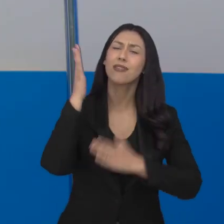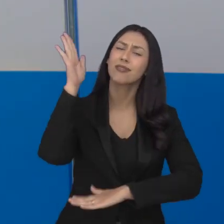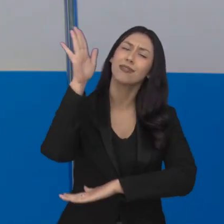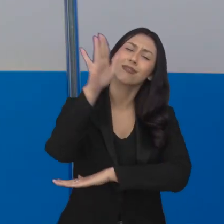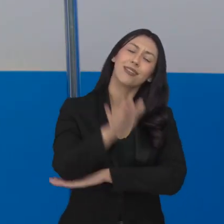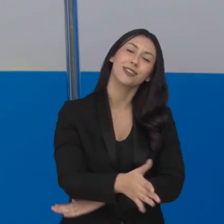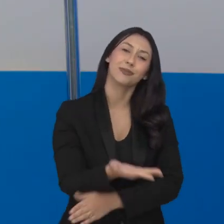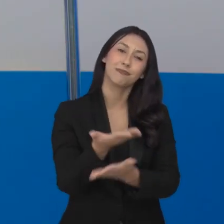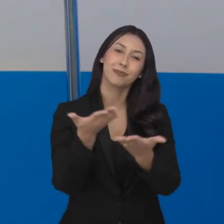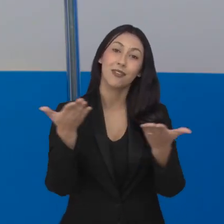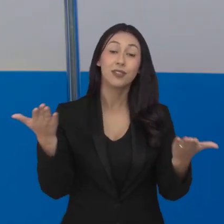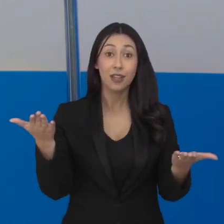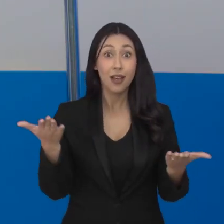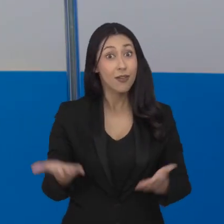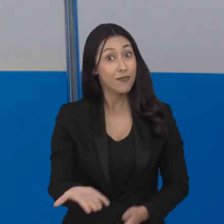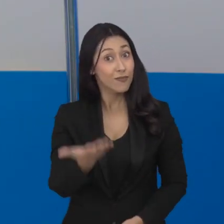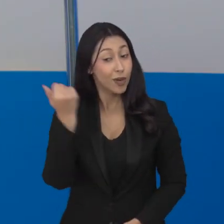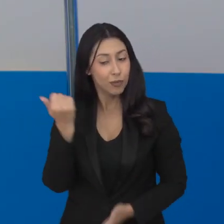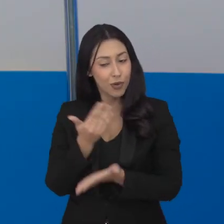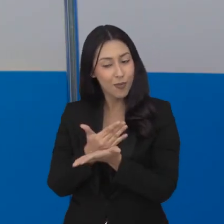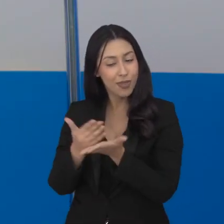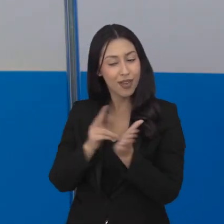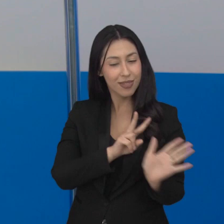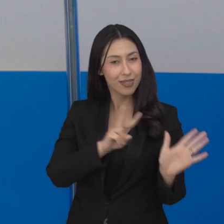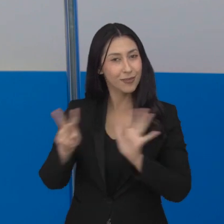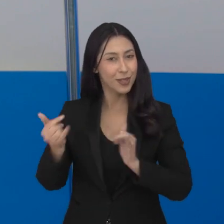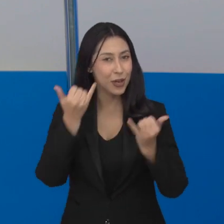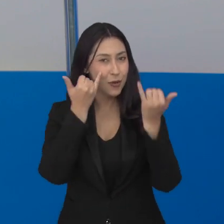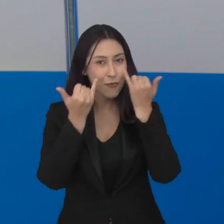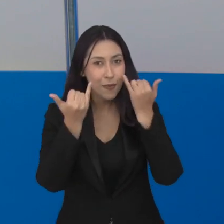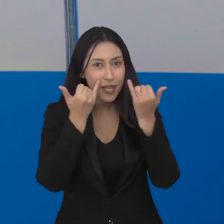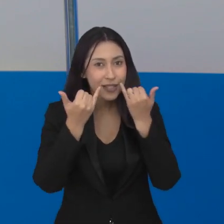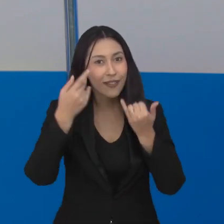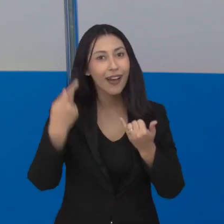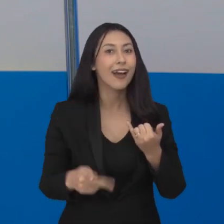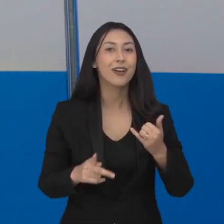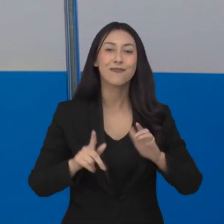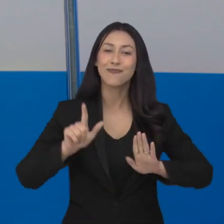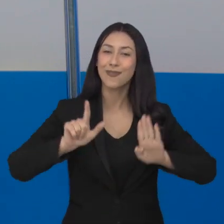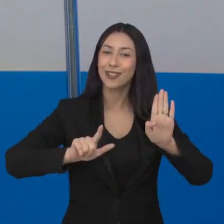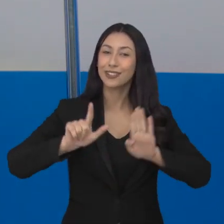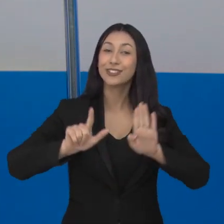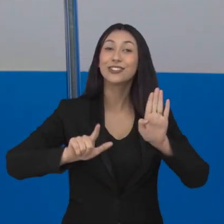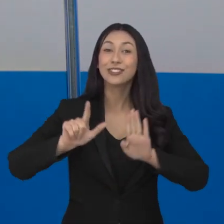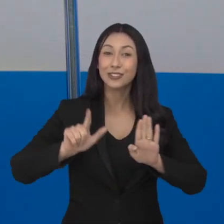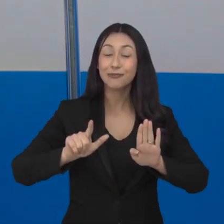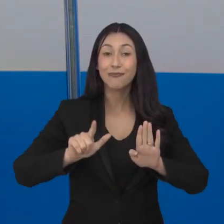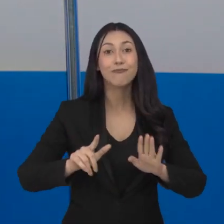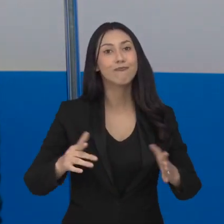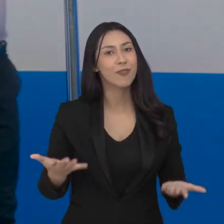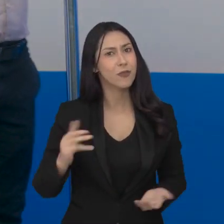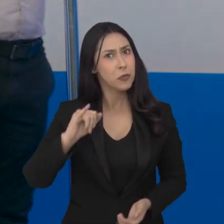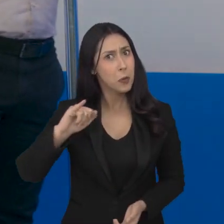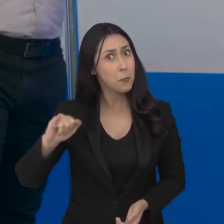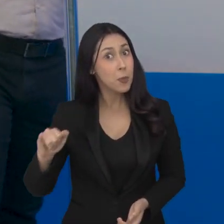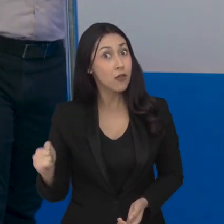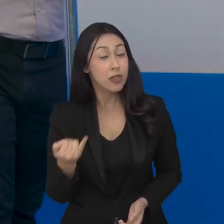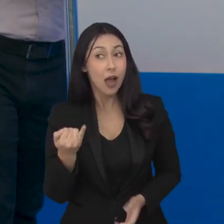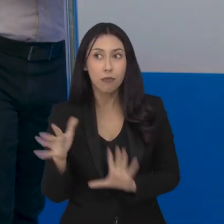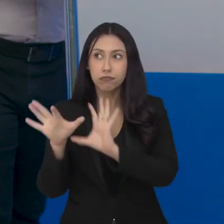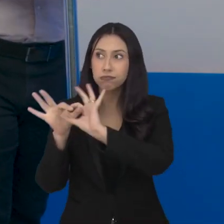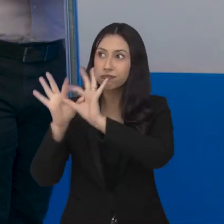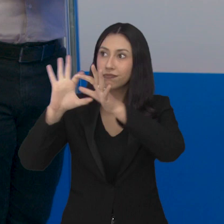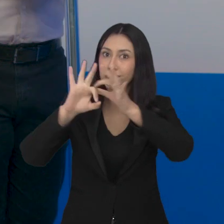muito boa tarde para você. Bora começar a semana bem informado aqui no Boletim Legislativo? Vamos aproveitar as proximidades